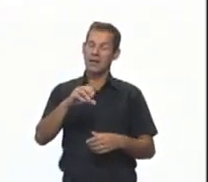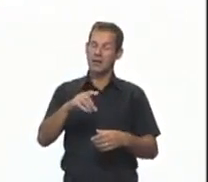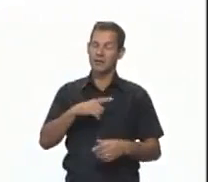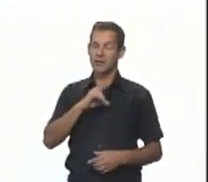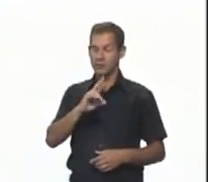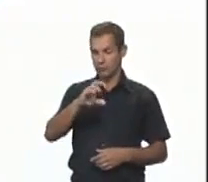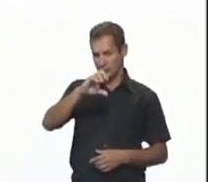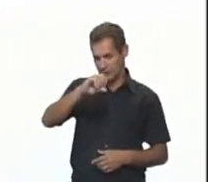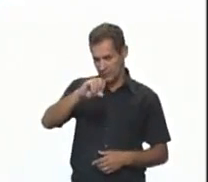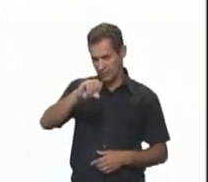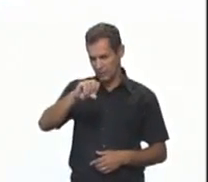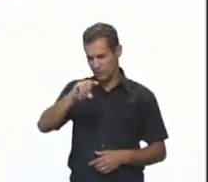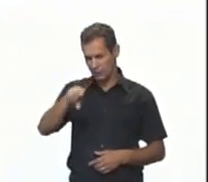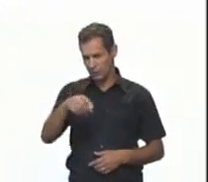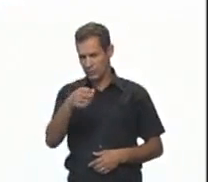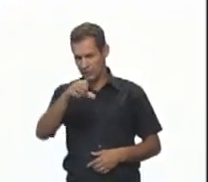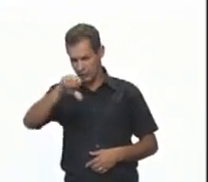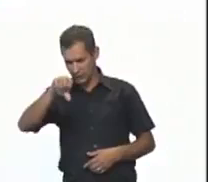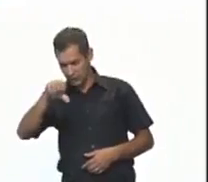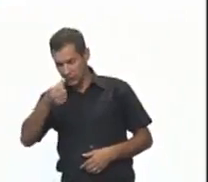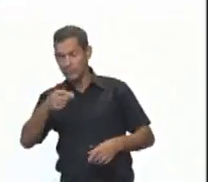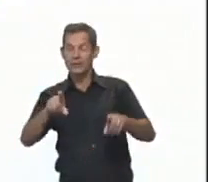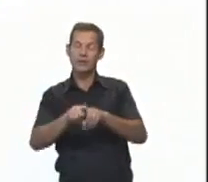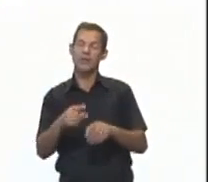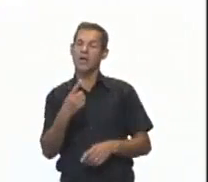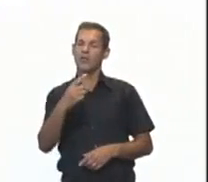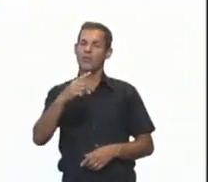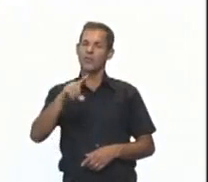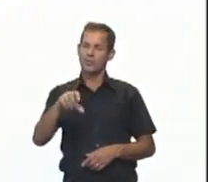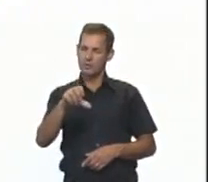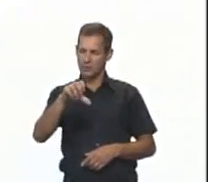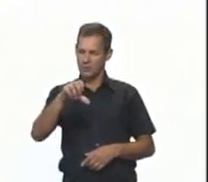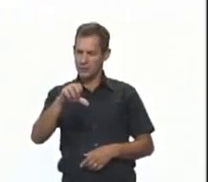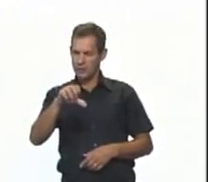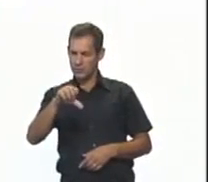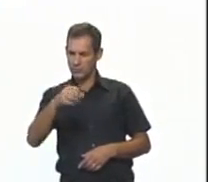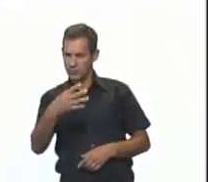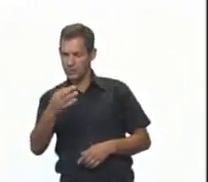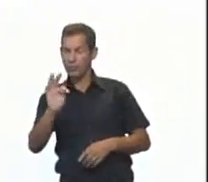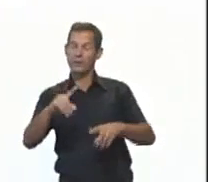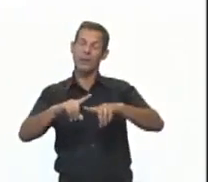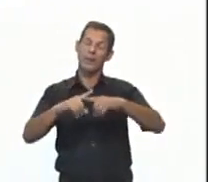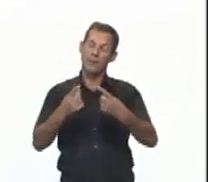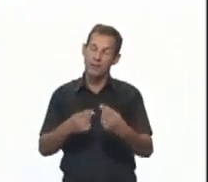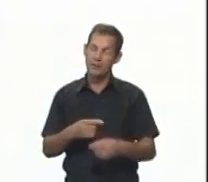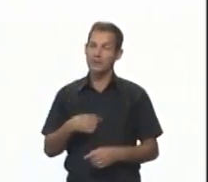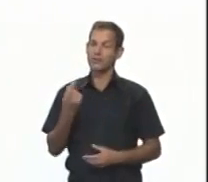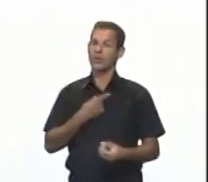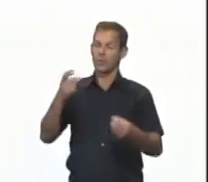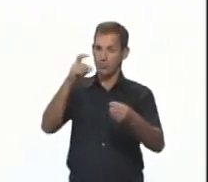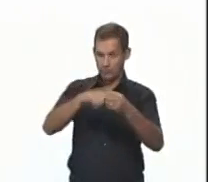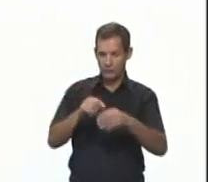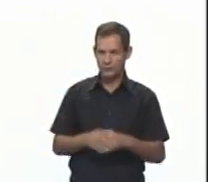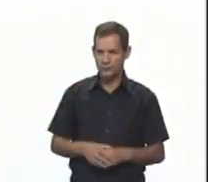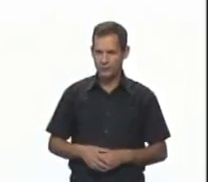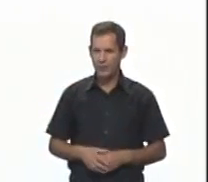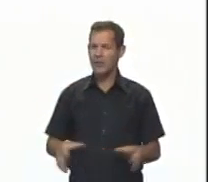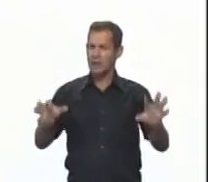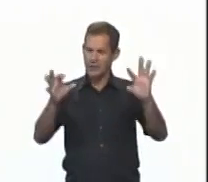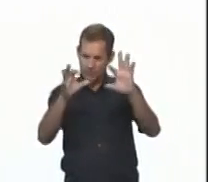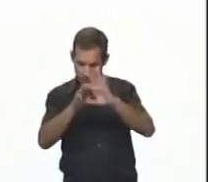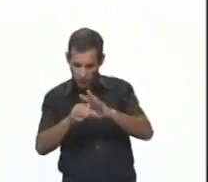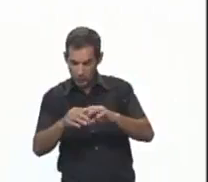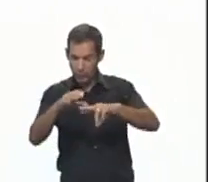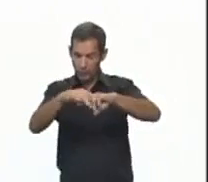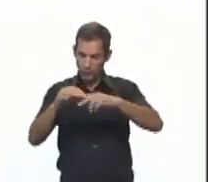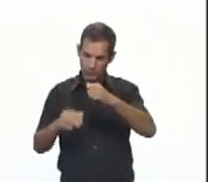0,96. E aqui, 1,04t mais a nossa constante. Com isso, a gente retoma para integração